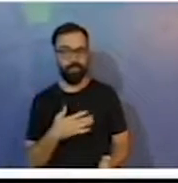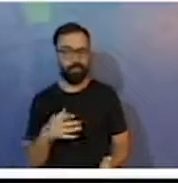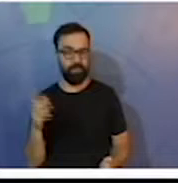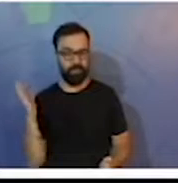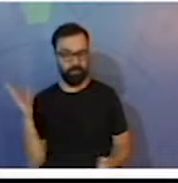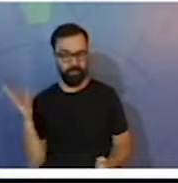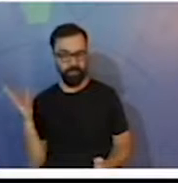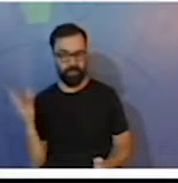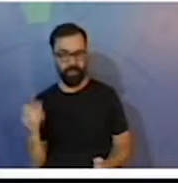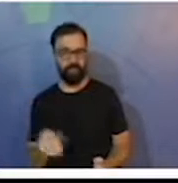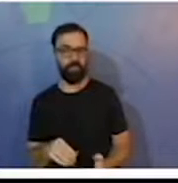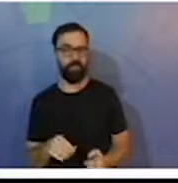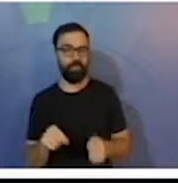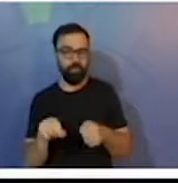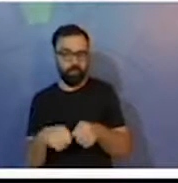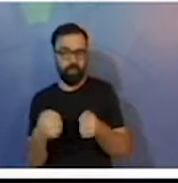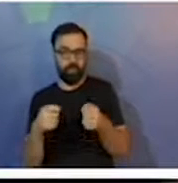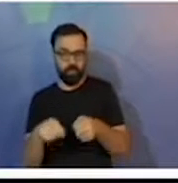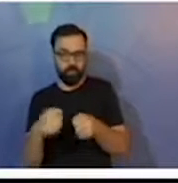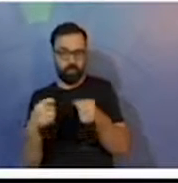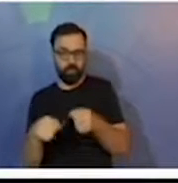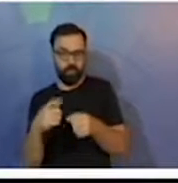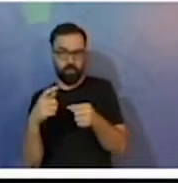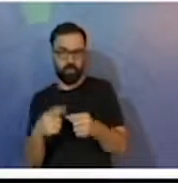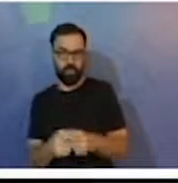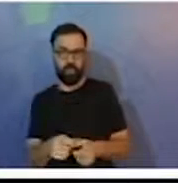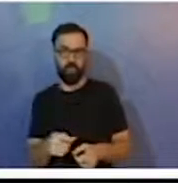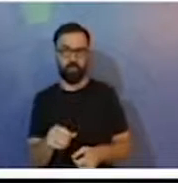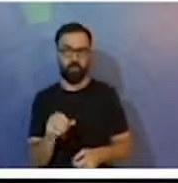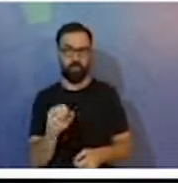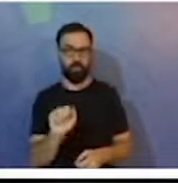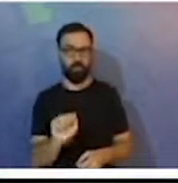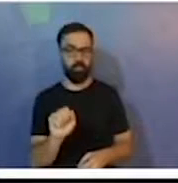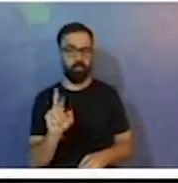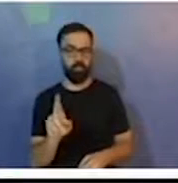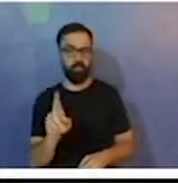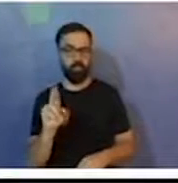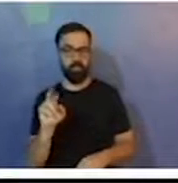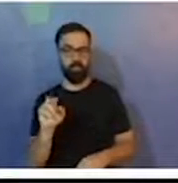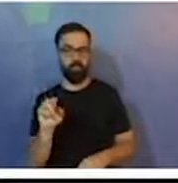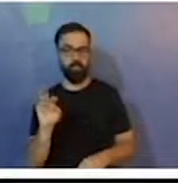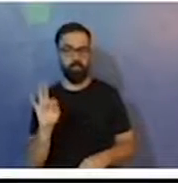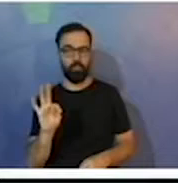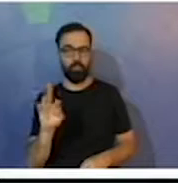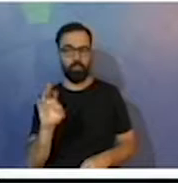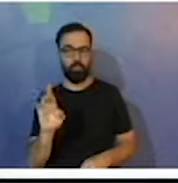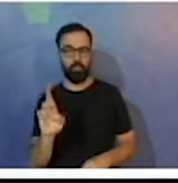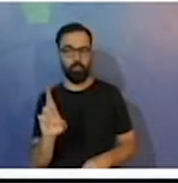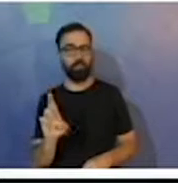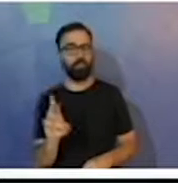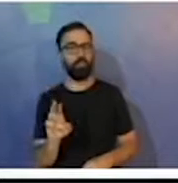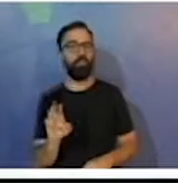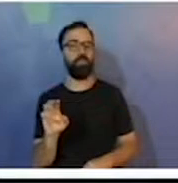artêmia sou uma artesã artêmia artesão